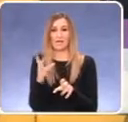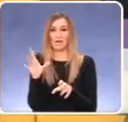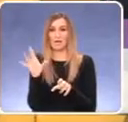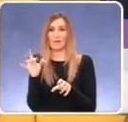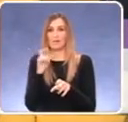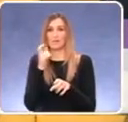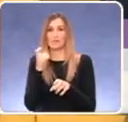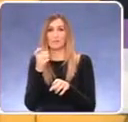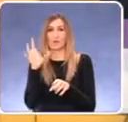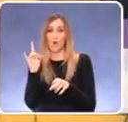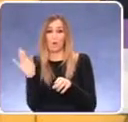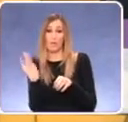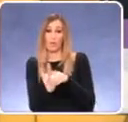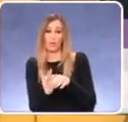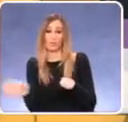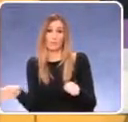funciona.